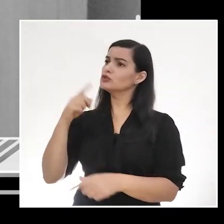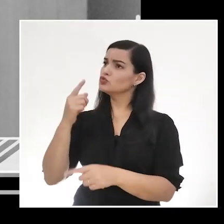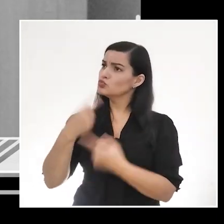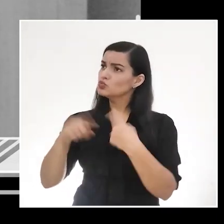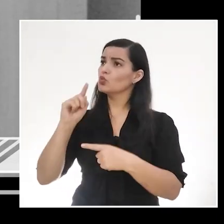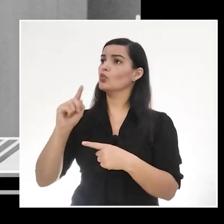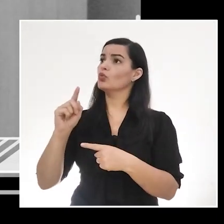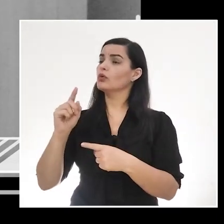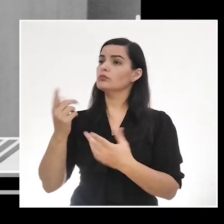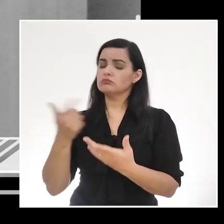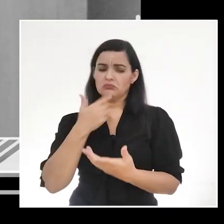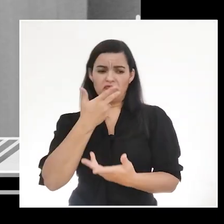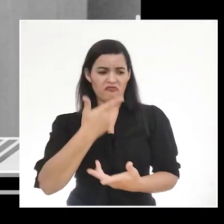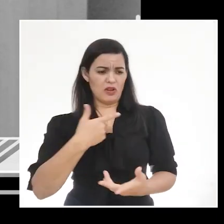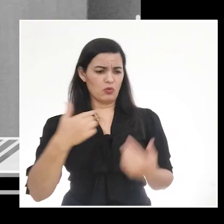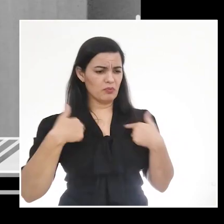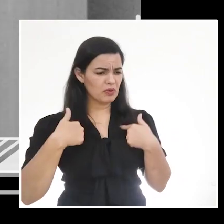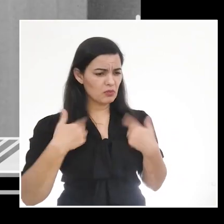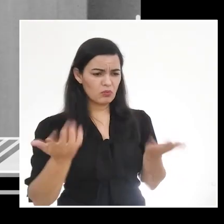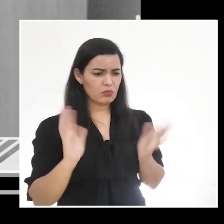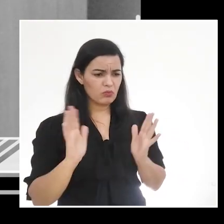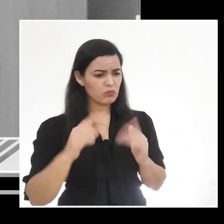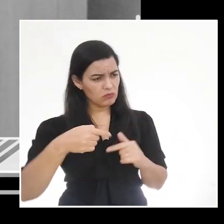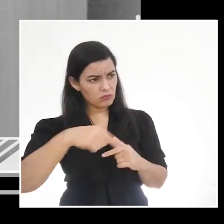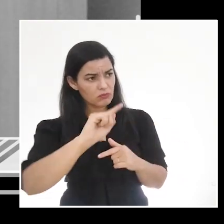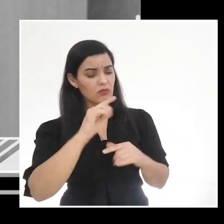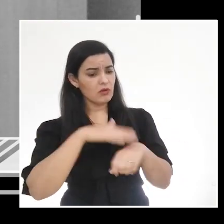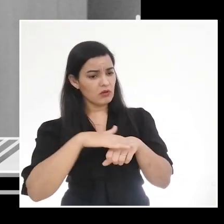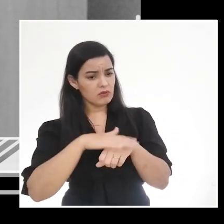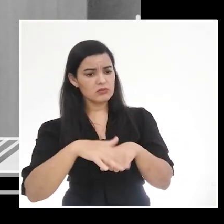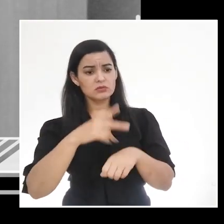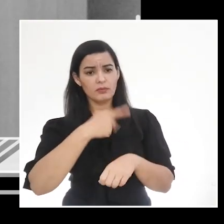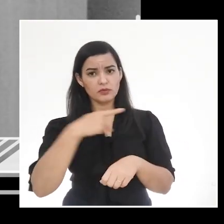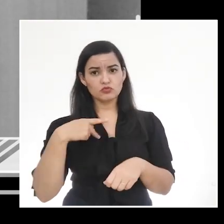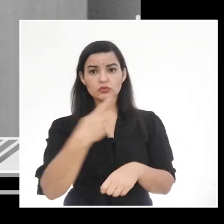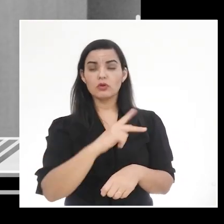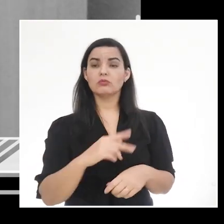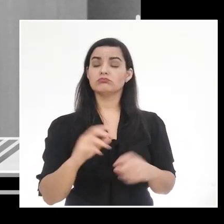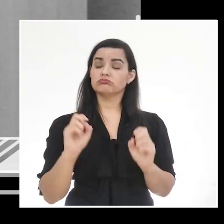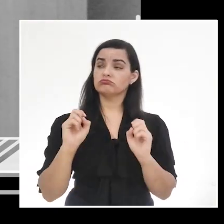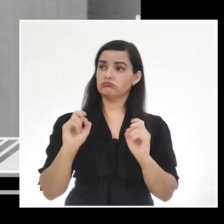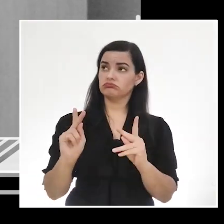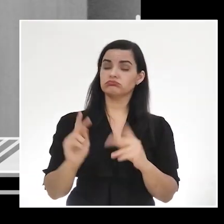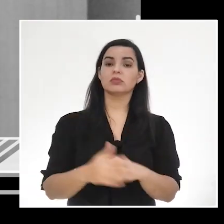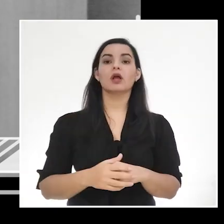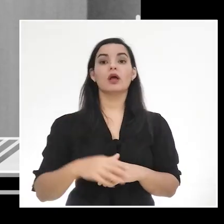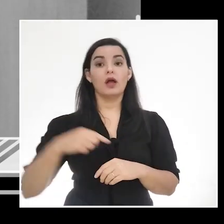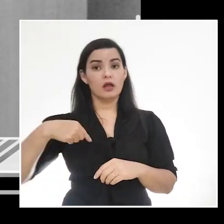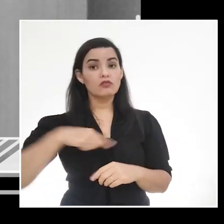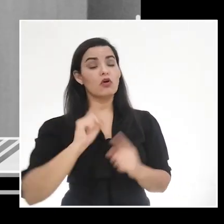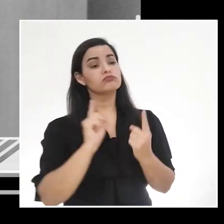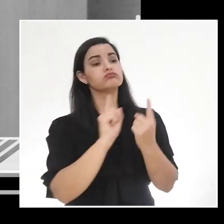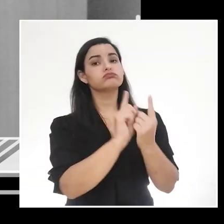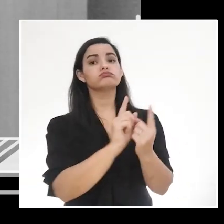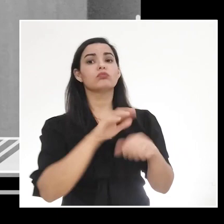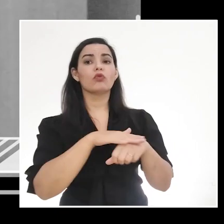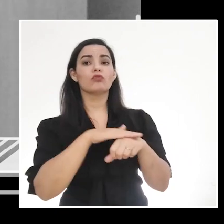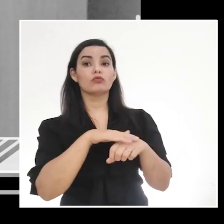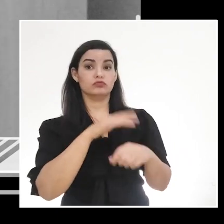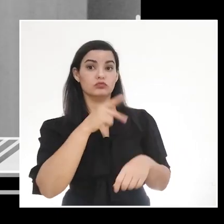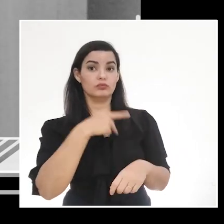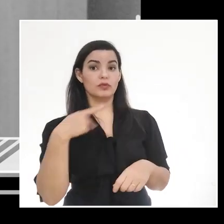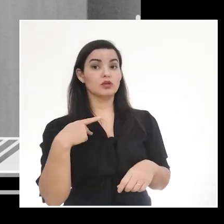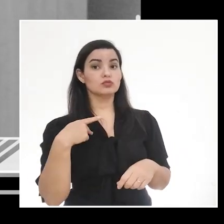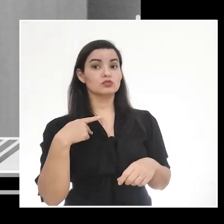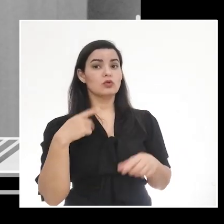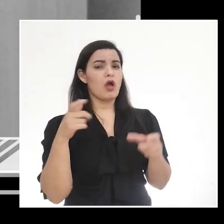falou assim, aí ela falou assim: irmão, você não tem que falar comigo, vai falar com o seu pastor, eu não sou nem da igreja. E ele foi lá e falou